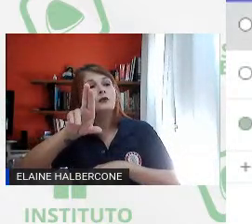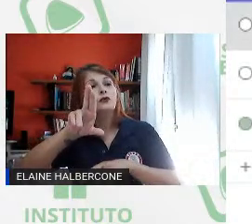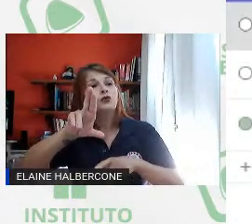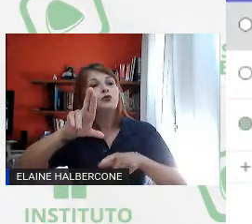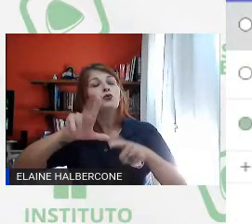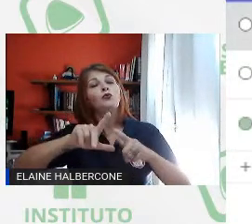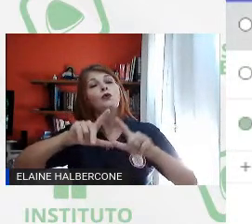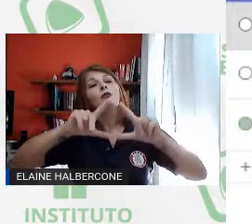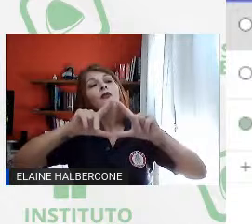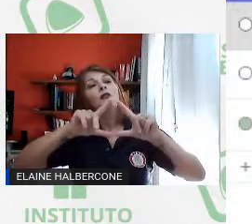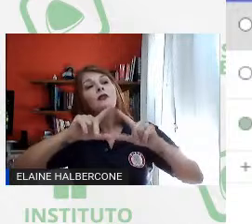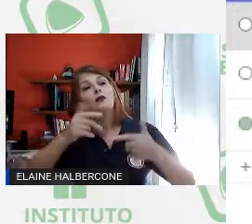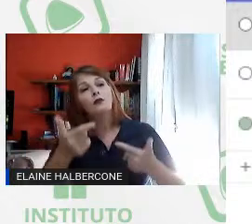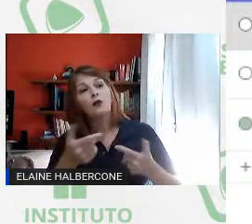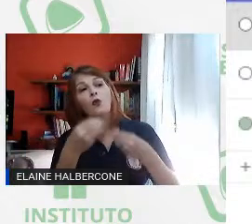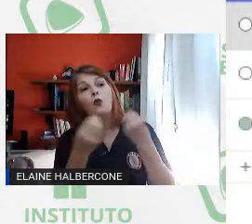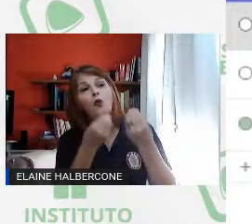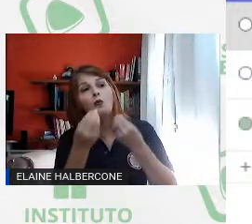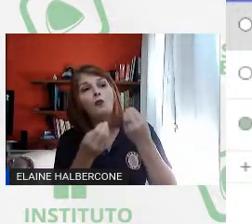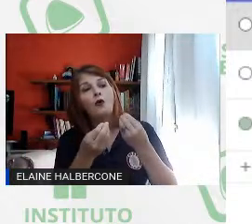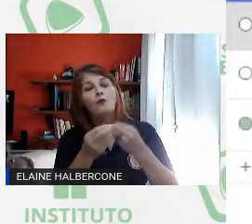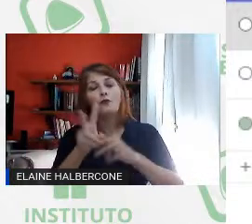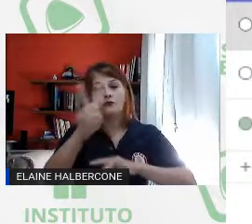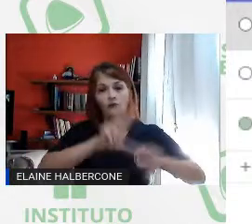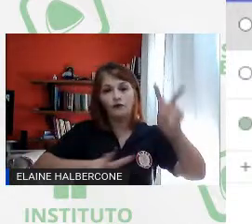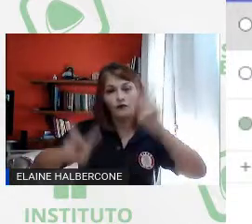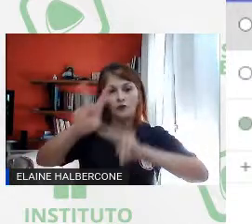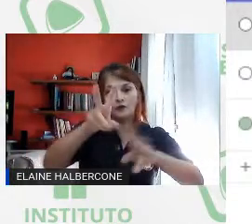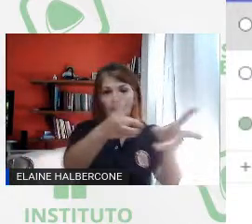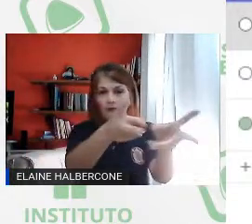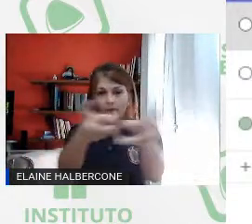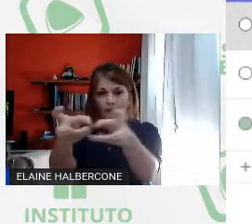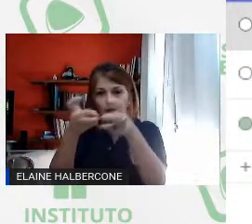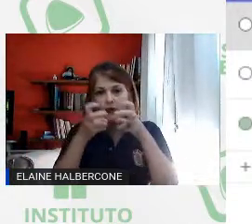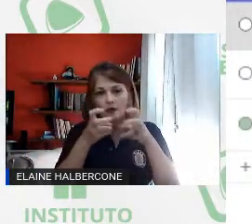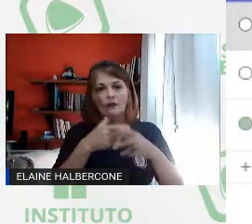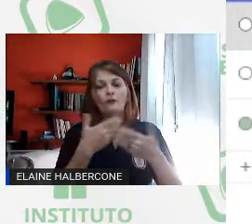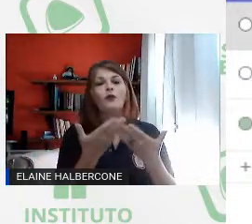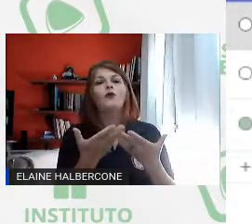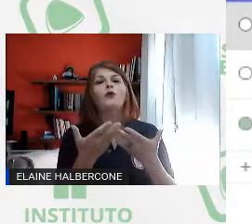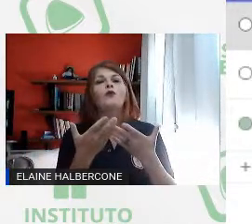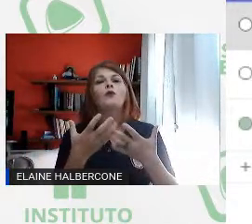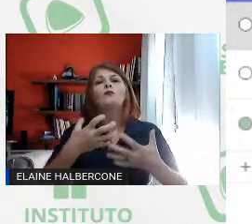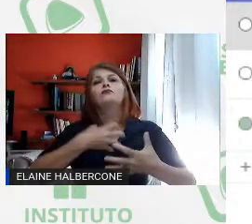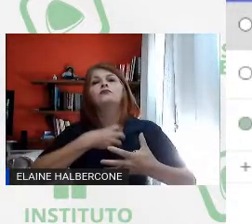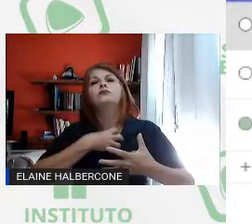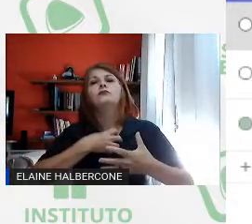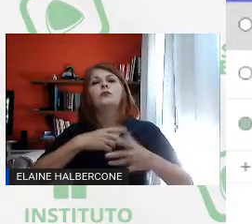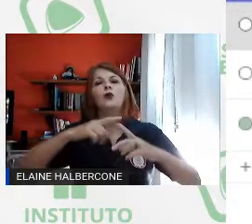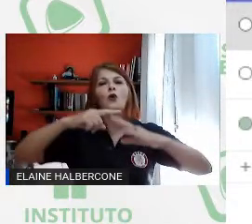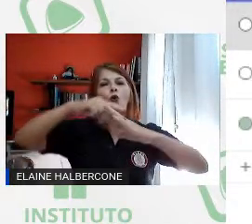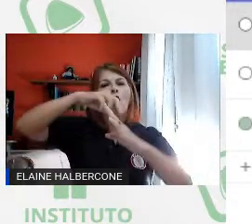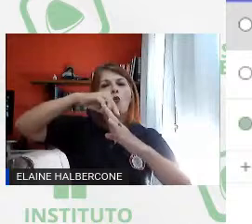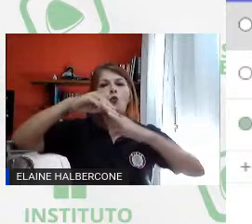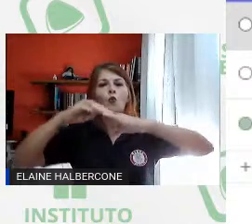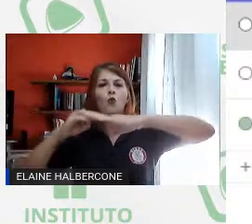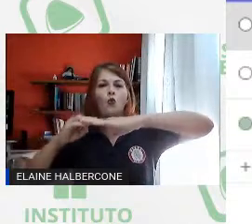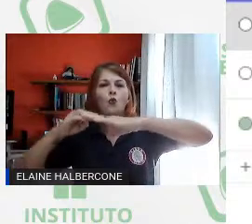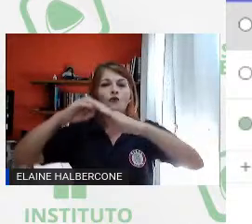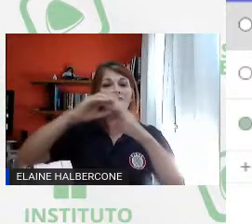coeficiente angular, sendo uma forma visual deles perceberem qual é o comportamento desse coeficiente quando ele é